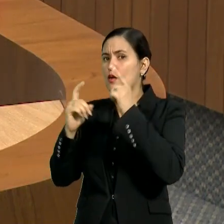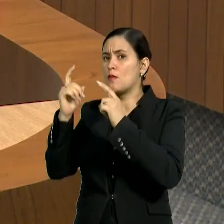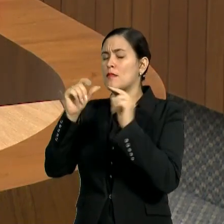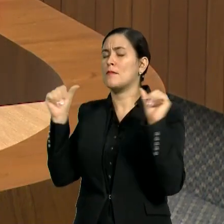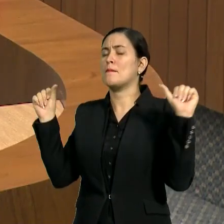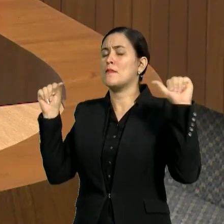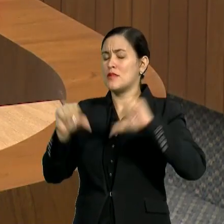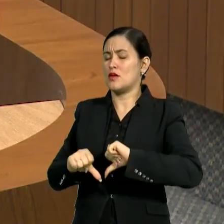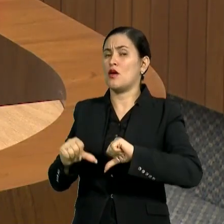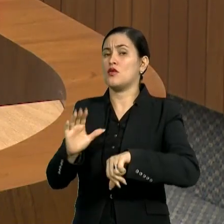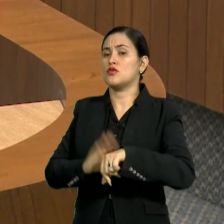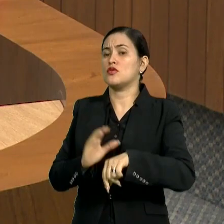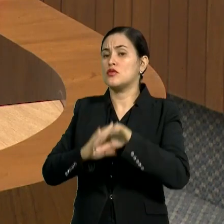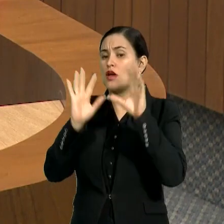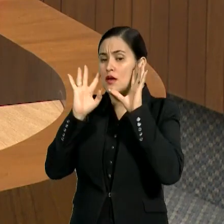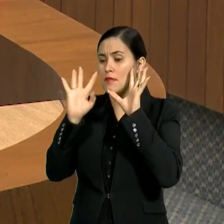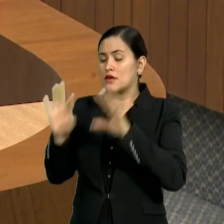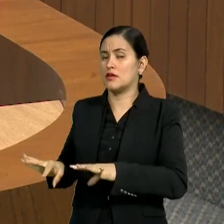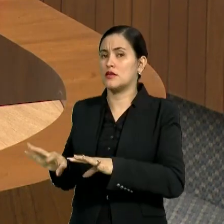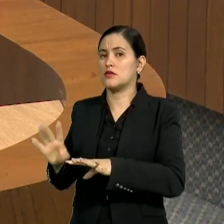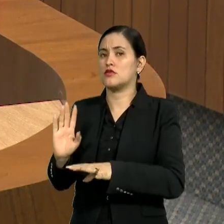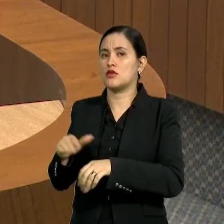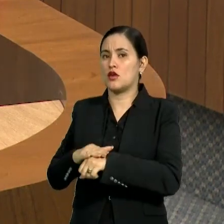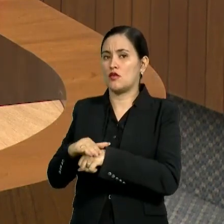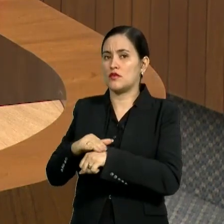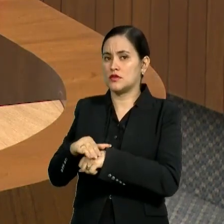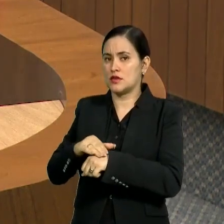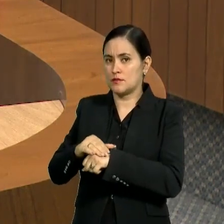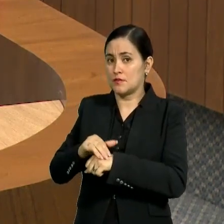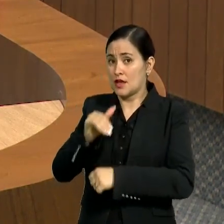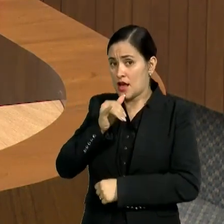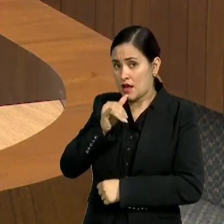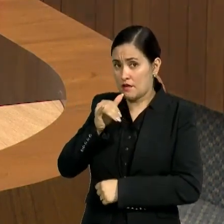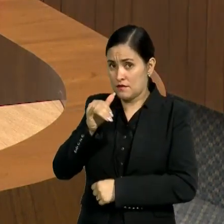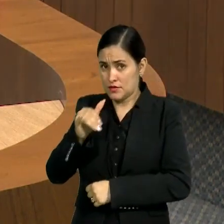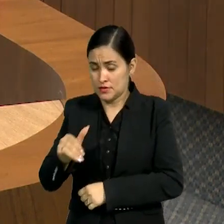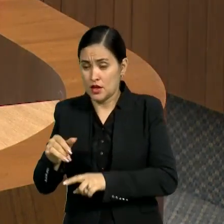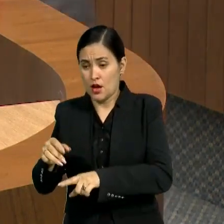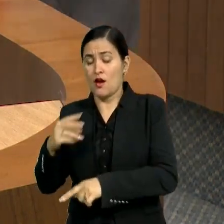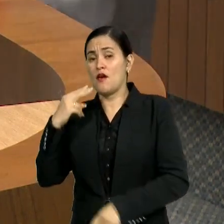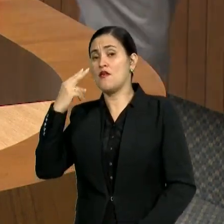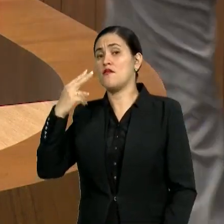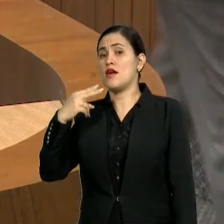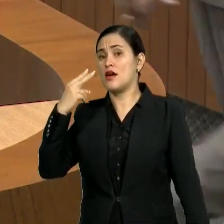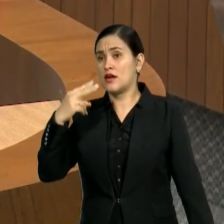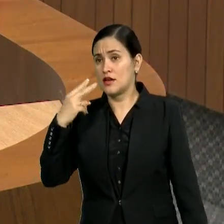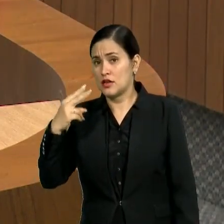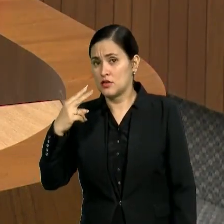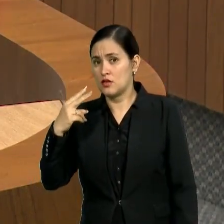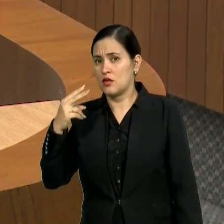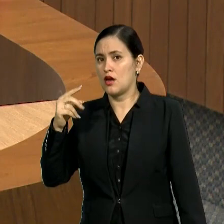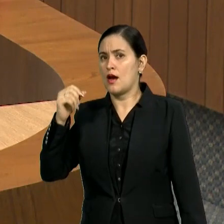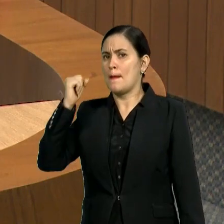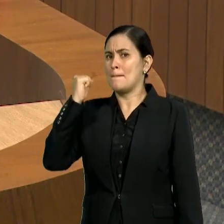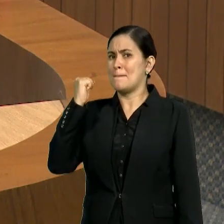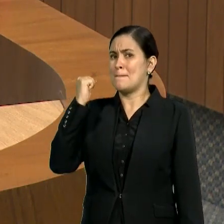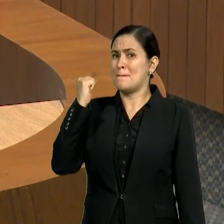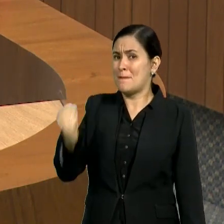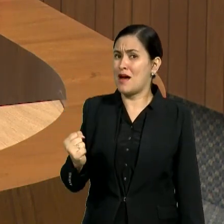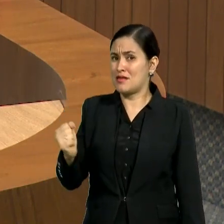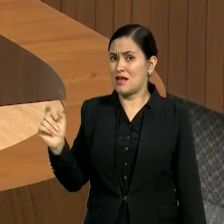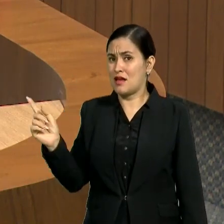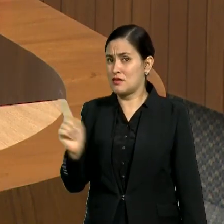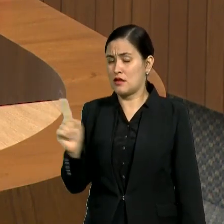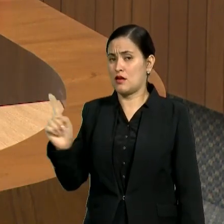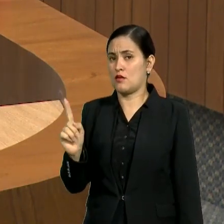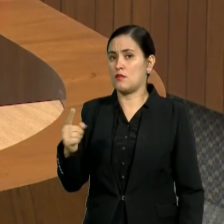secretário de Segurança, que mandaram um recado. Disse: olha, vereadora, nós vamos poupar sua vida, que a ordem